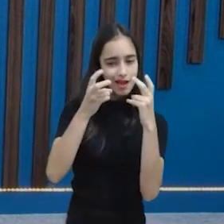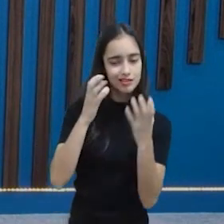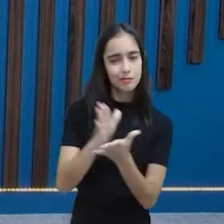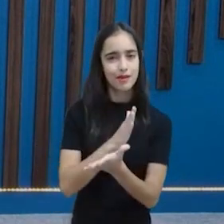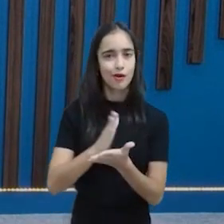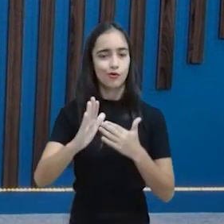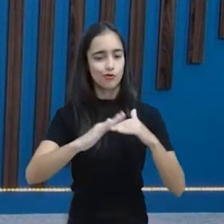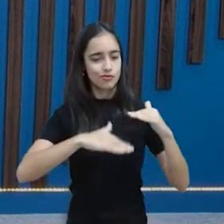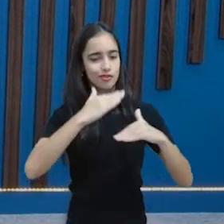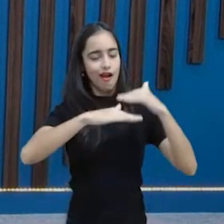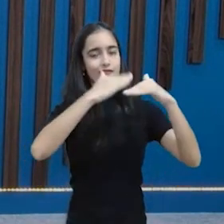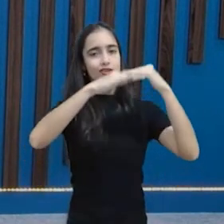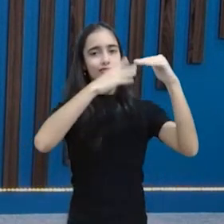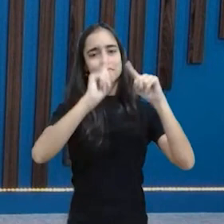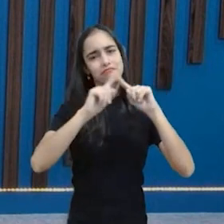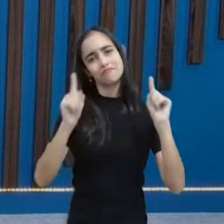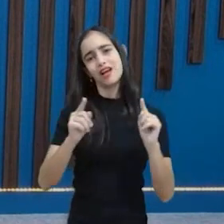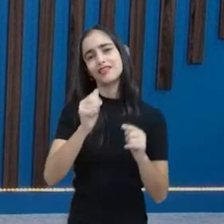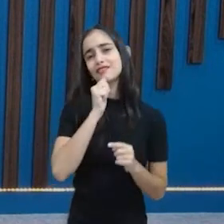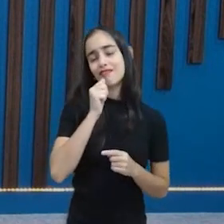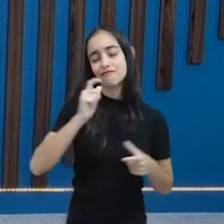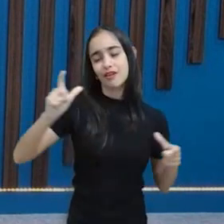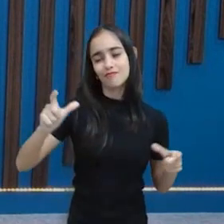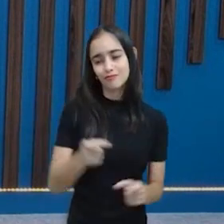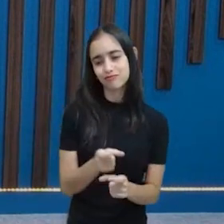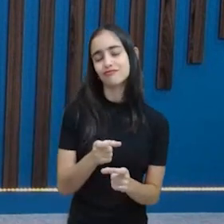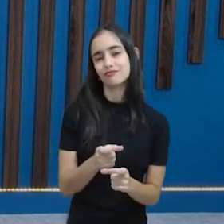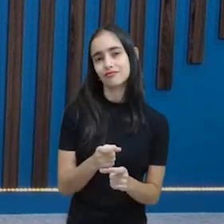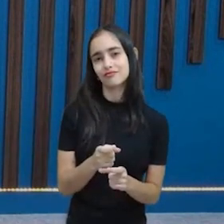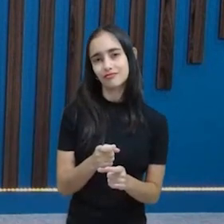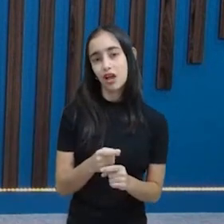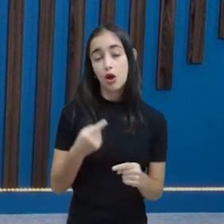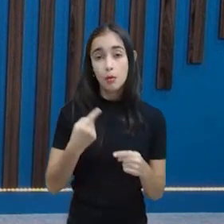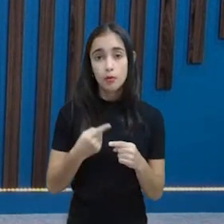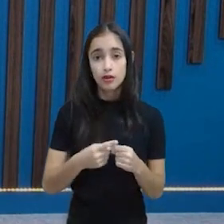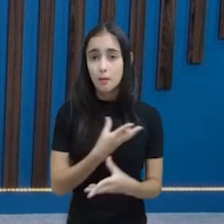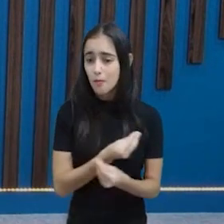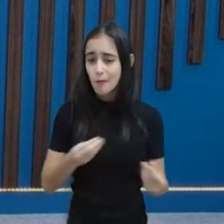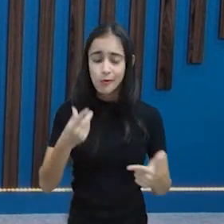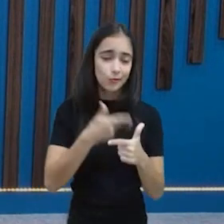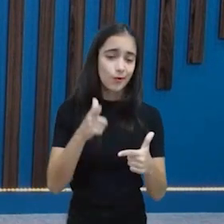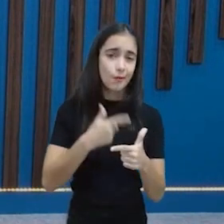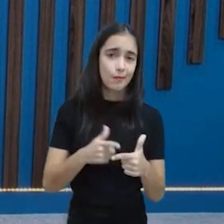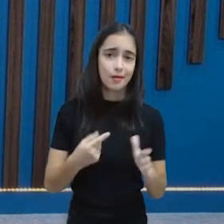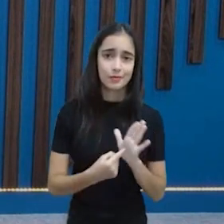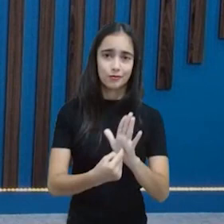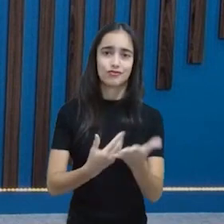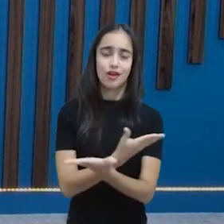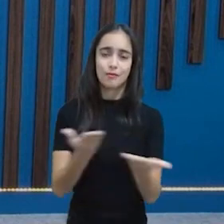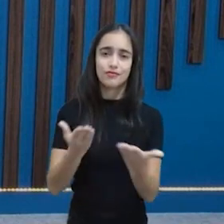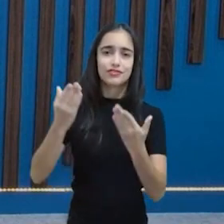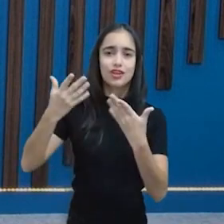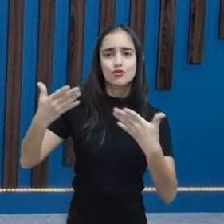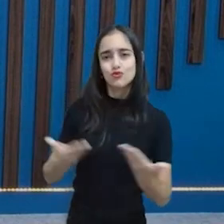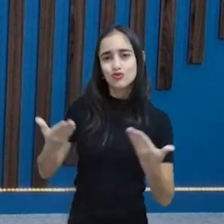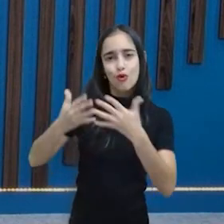é pequeno, né? Diante de toda essa questão, essa problemática que a gente está trazendo hoje para refletir. Então, por isso que é